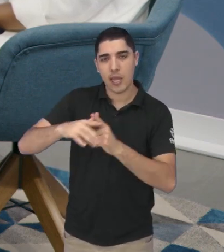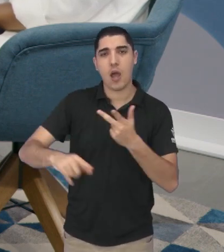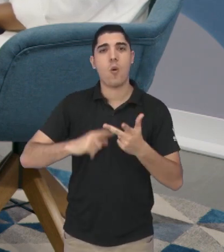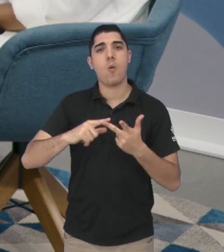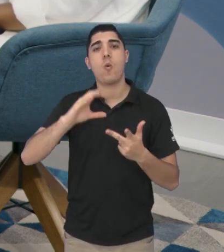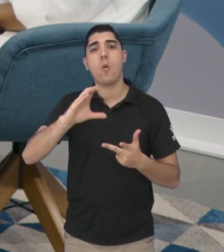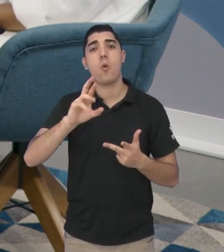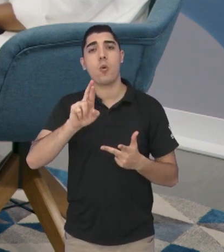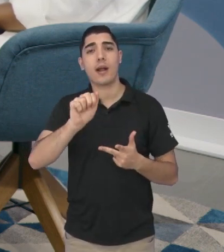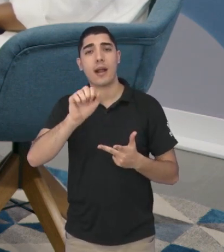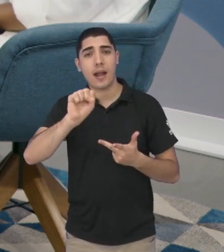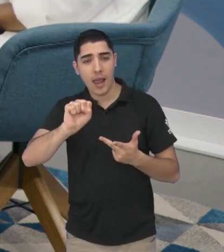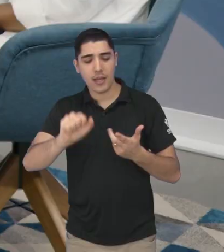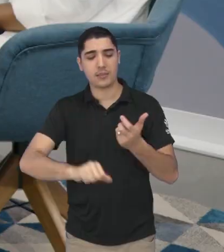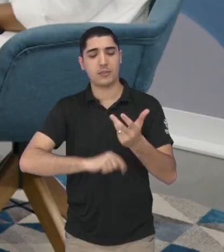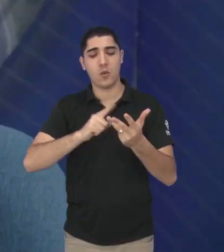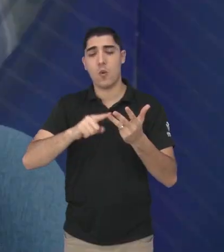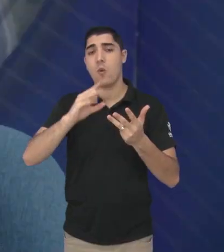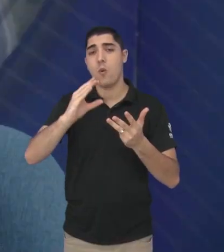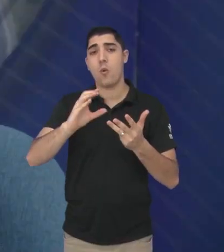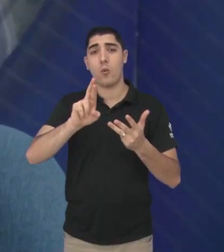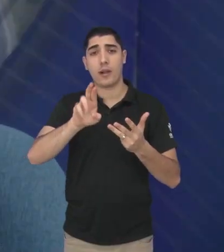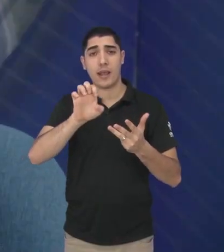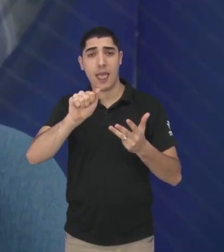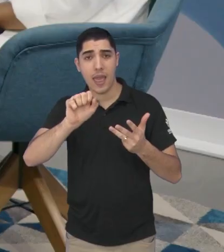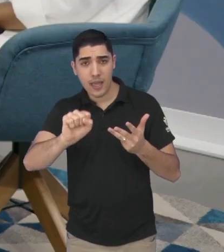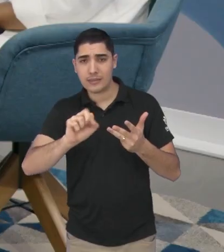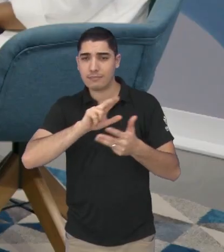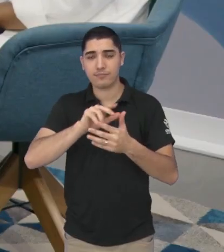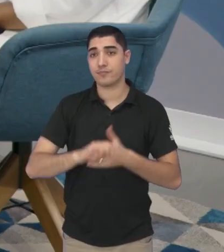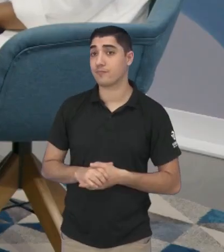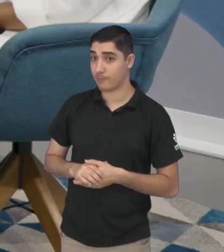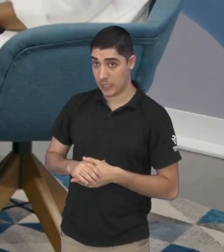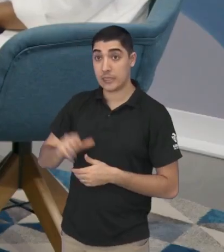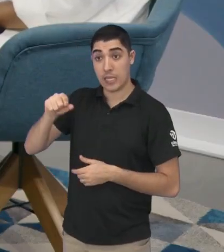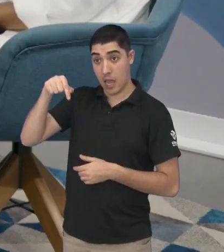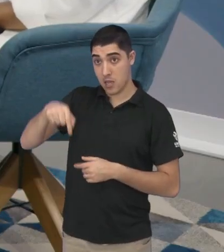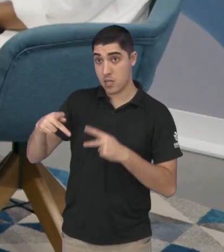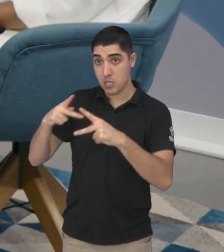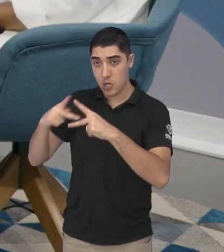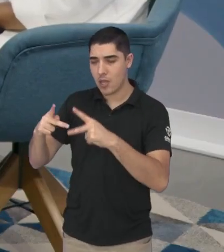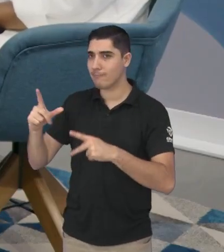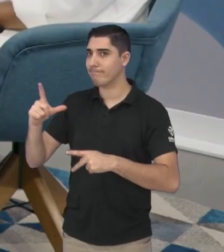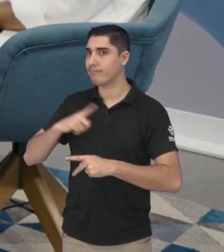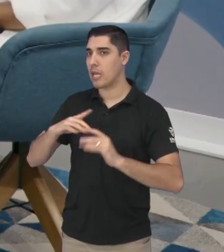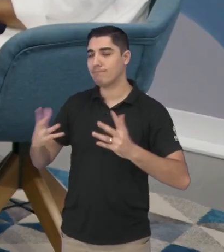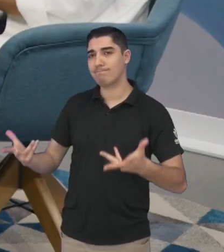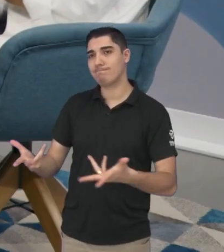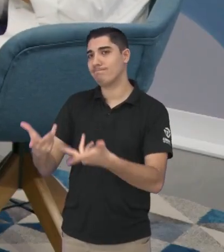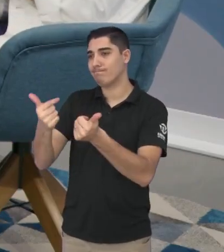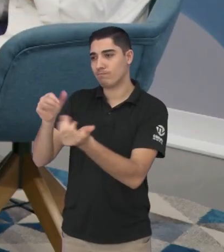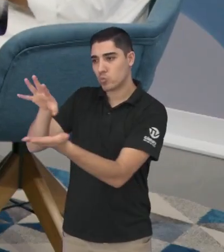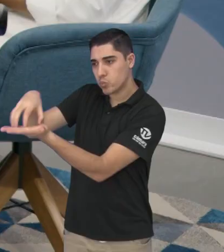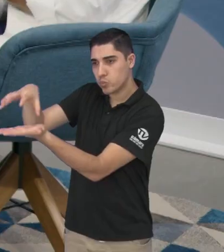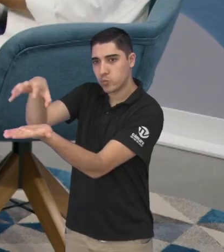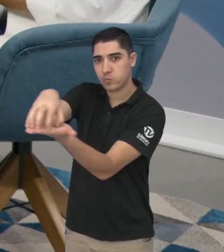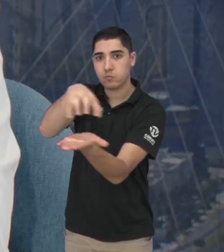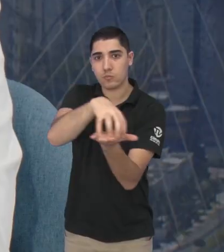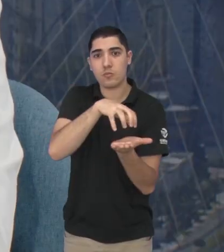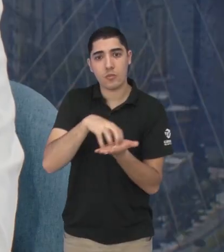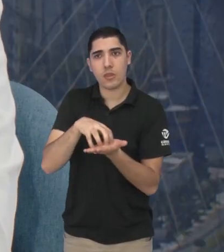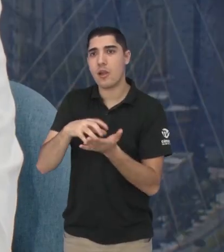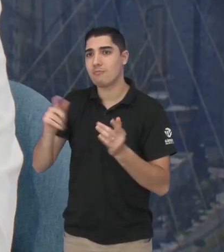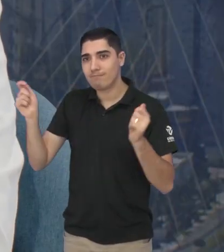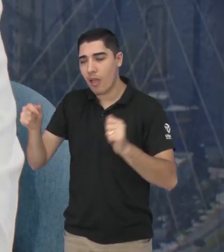uma rede também acolhedora. Sim, nosso município tem uma rede muito acolhedora e a gente tem